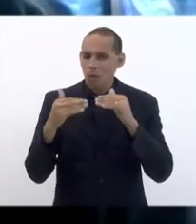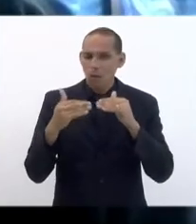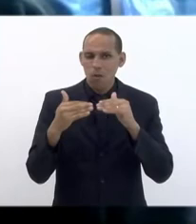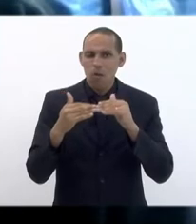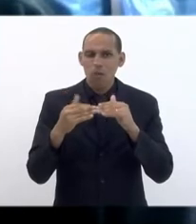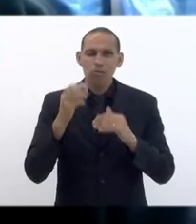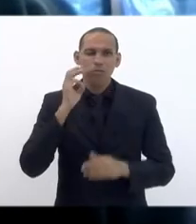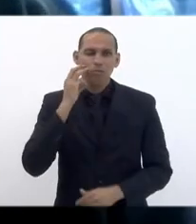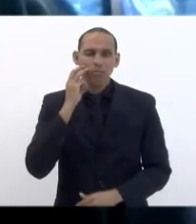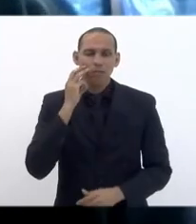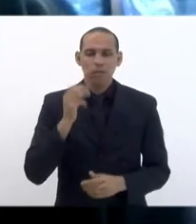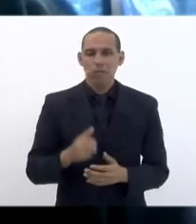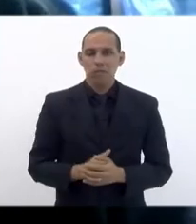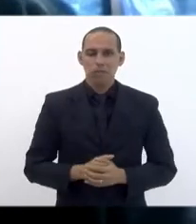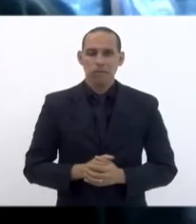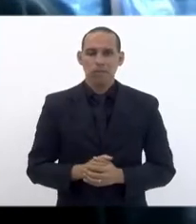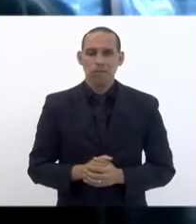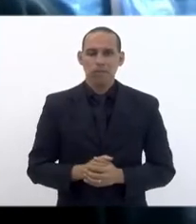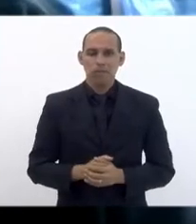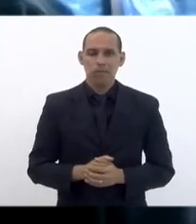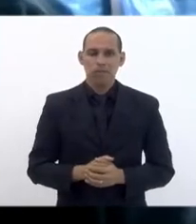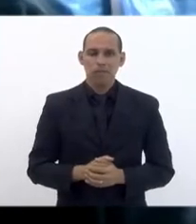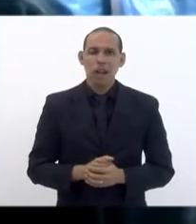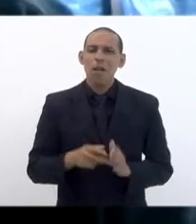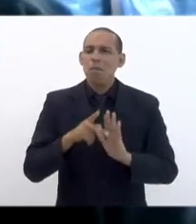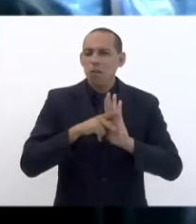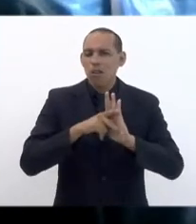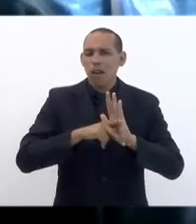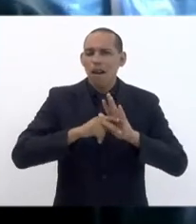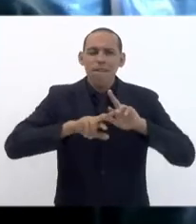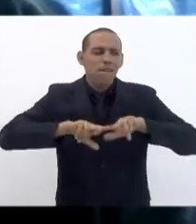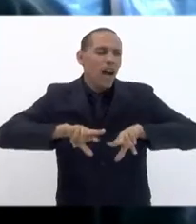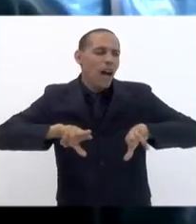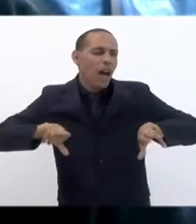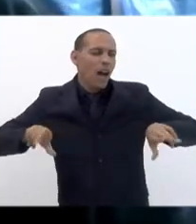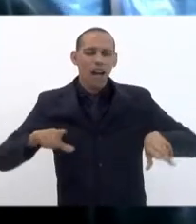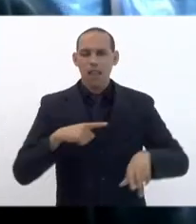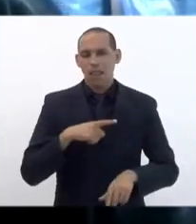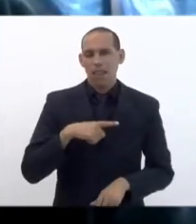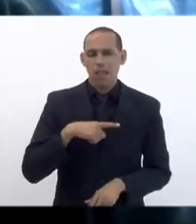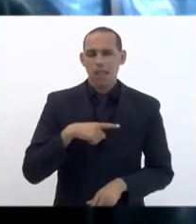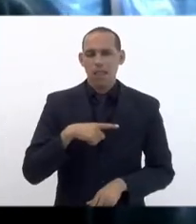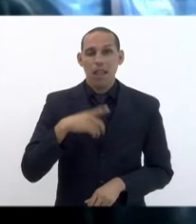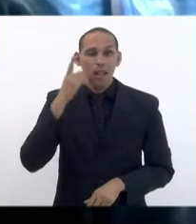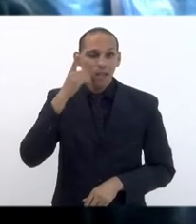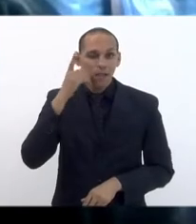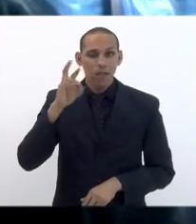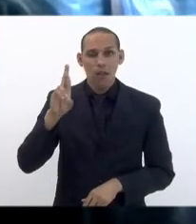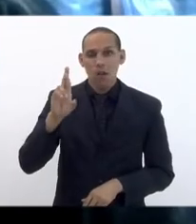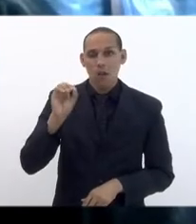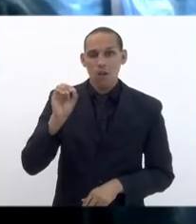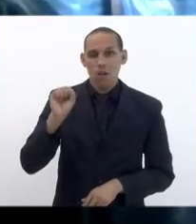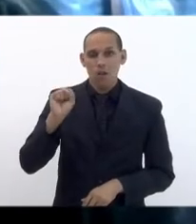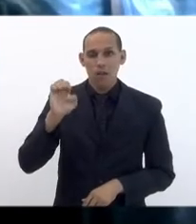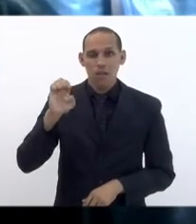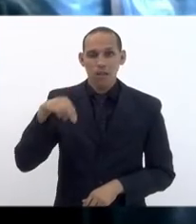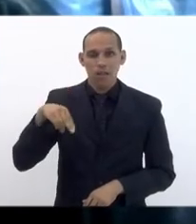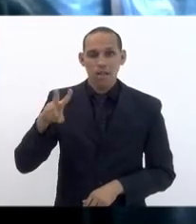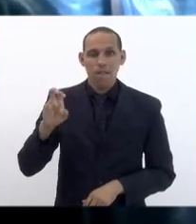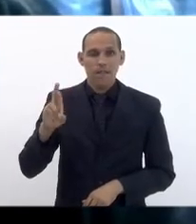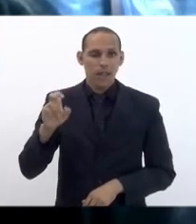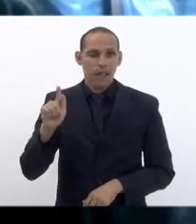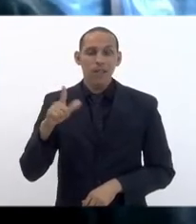o Valdec, há vários projetos nesse sentido. O deputado Rosenberg tem um projeto ótimo para